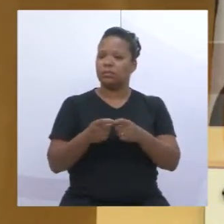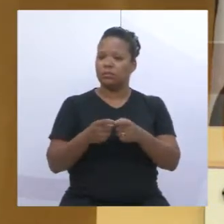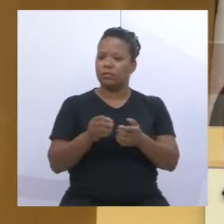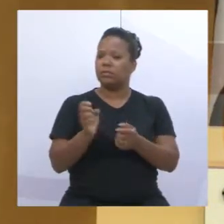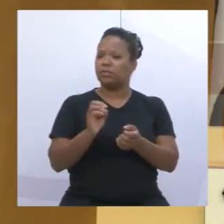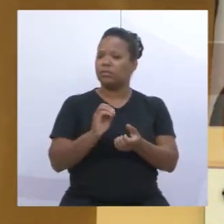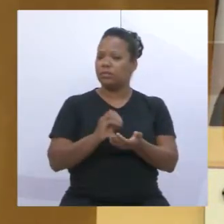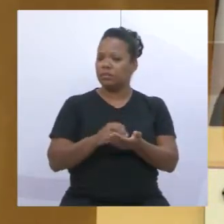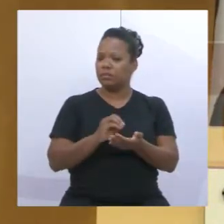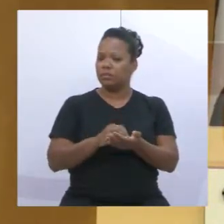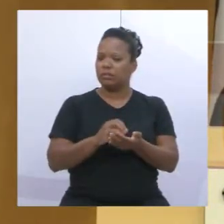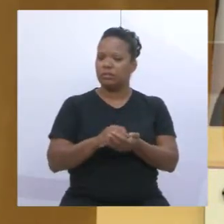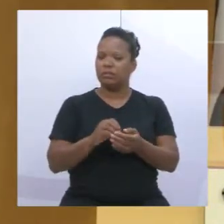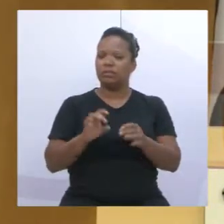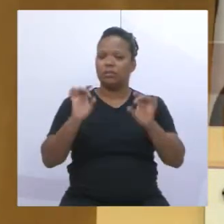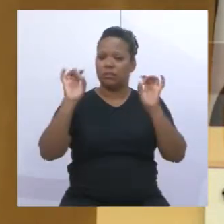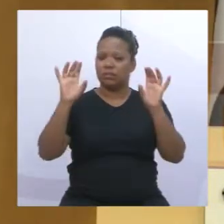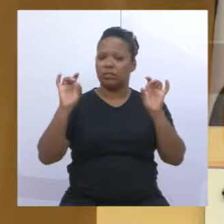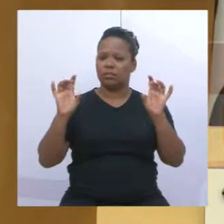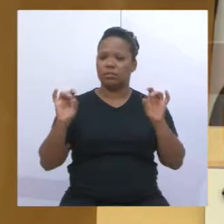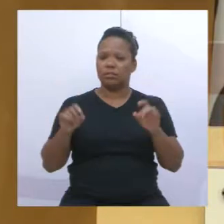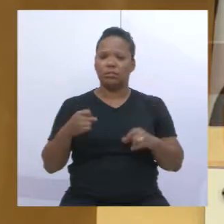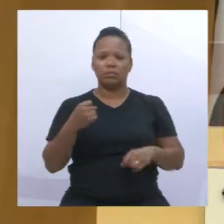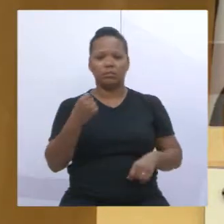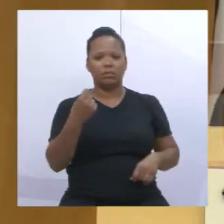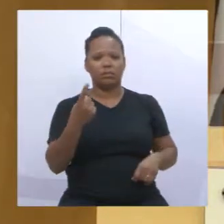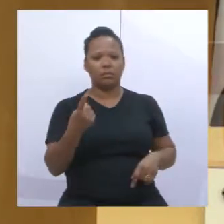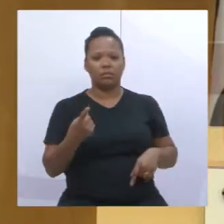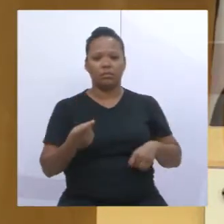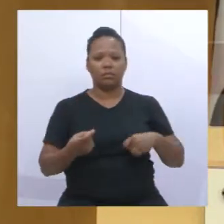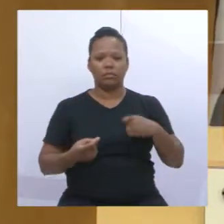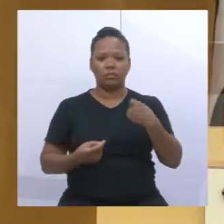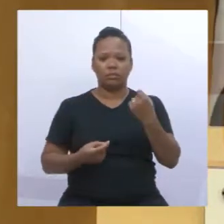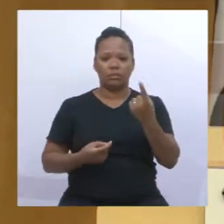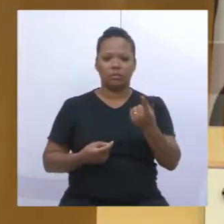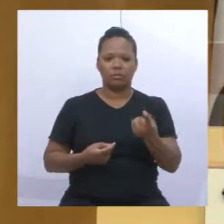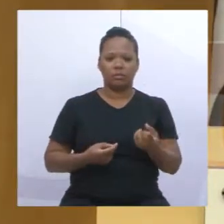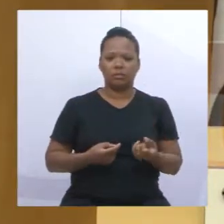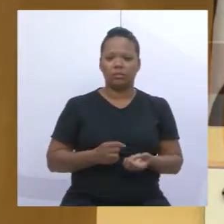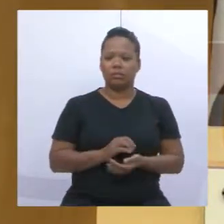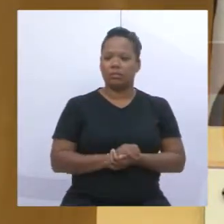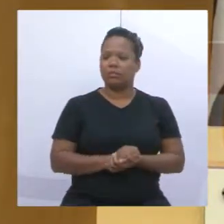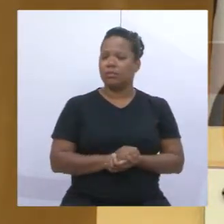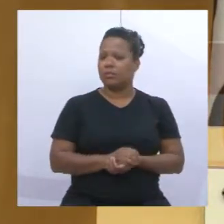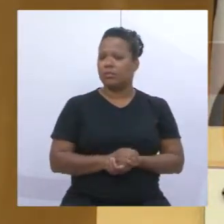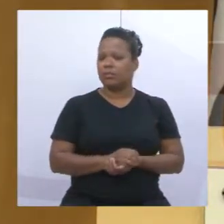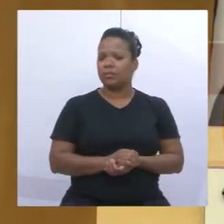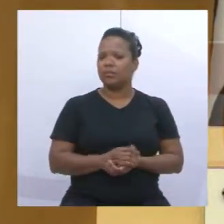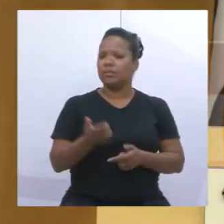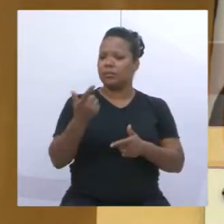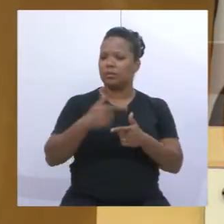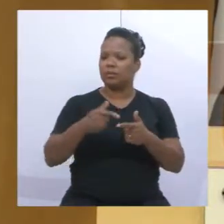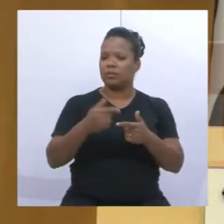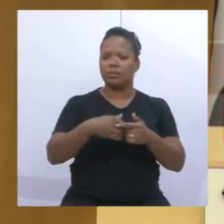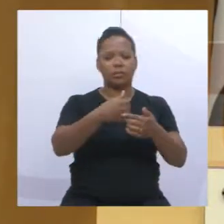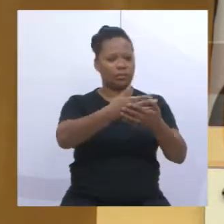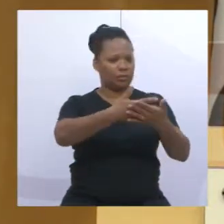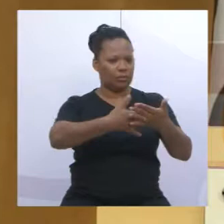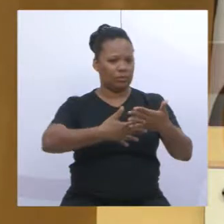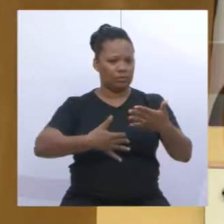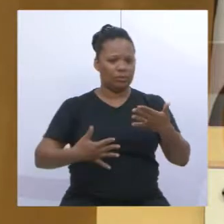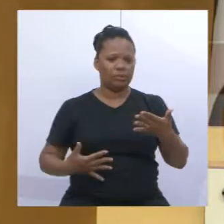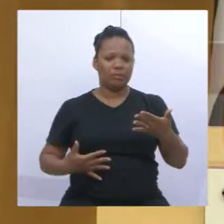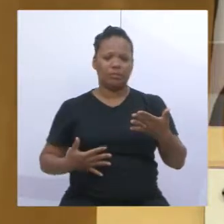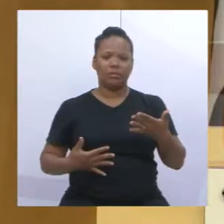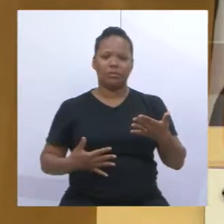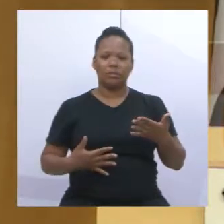Especialistas são apenas alguns exemplos de problemas do sistema público de saúde brasileiro. É uma das áreas de